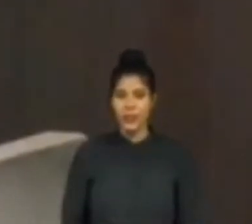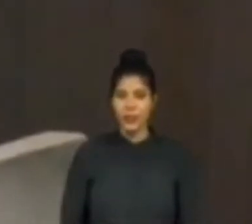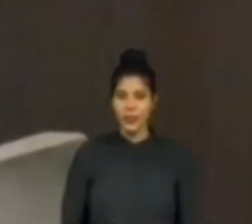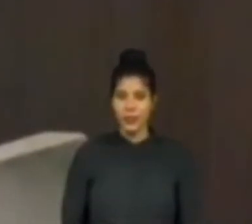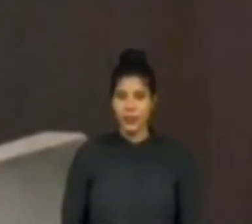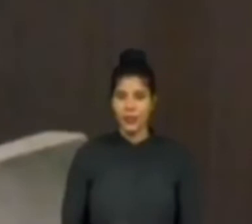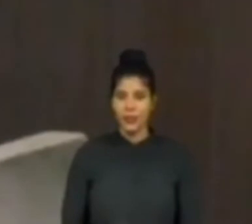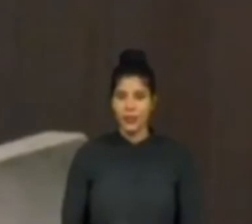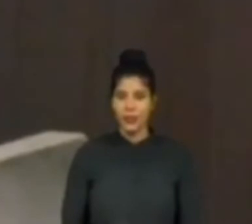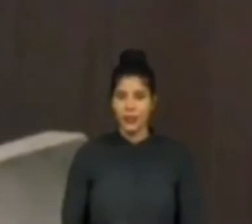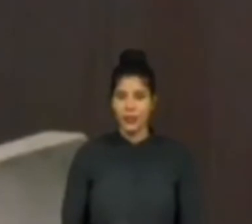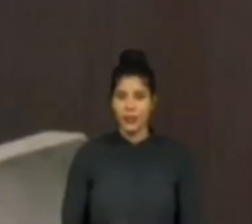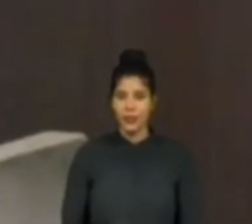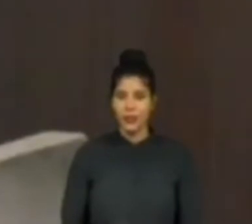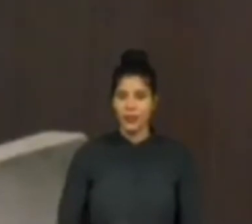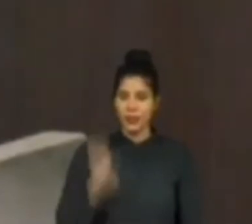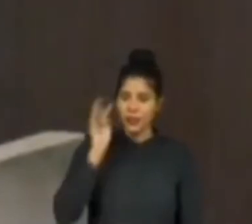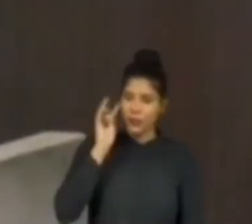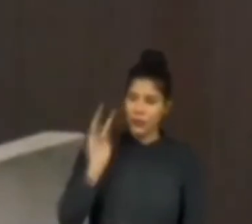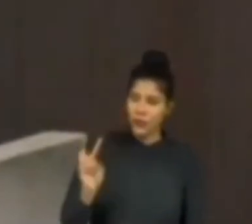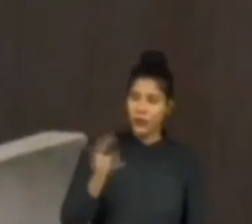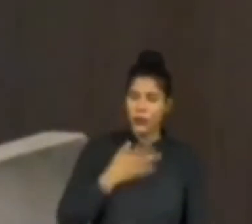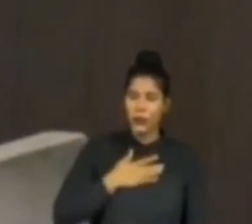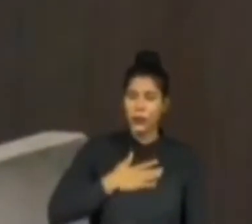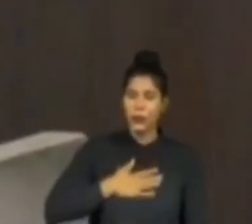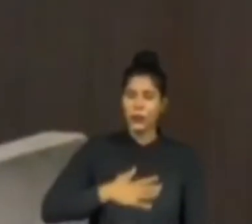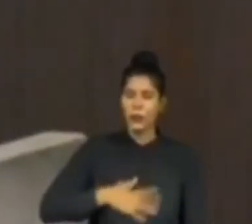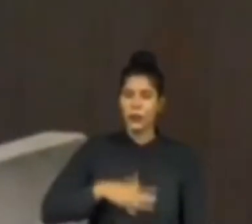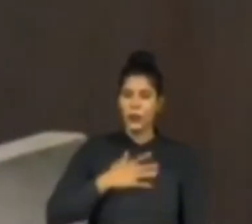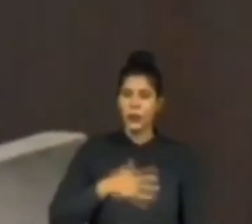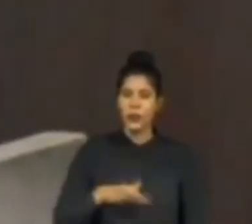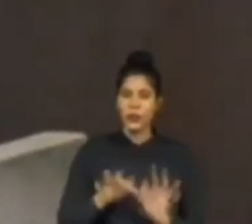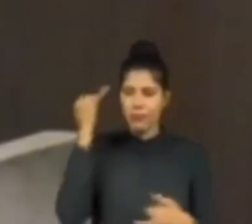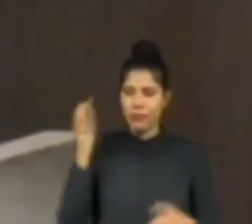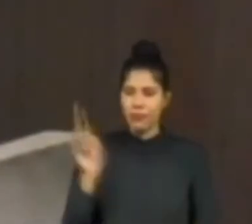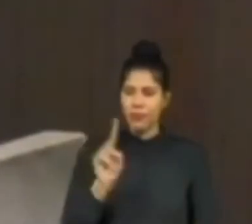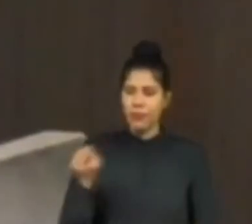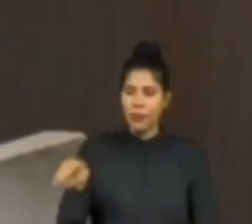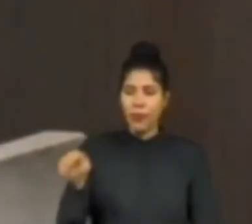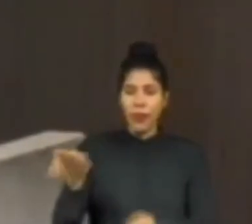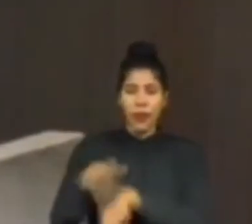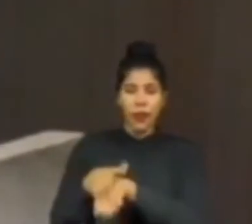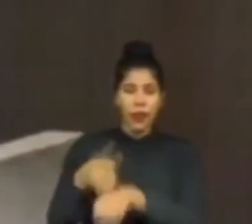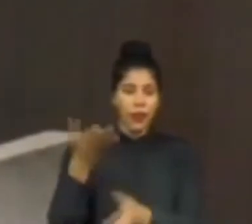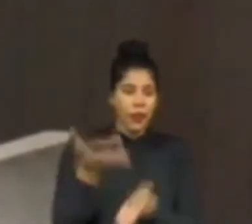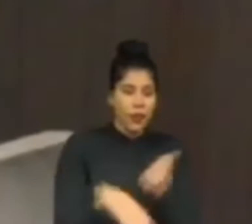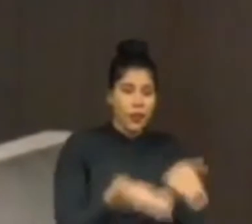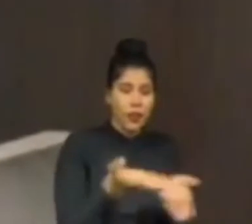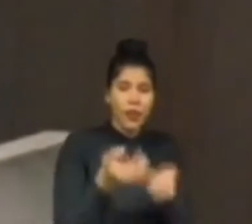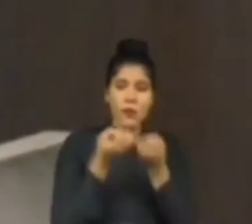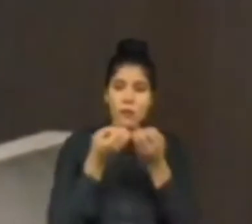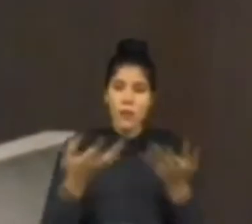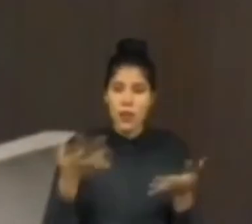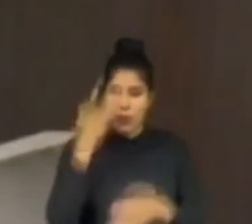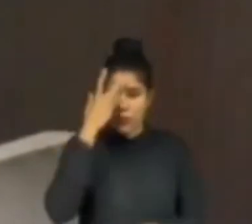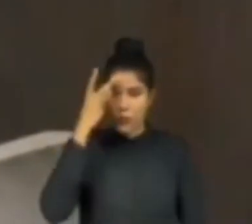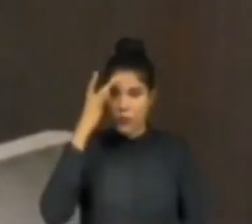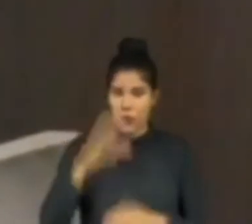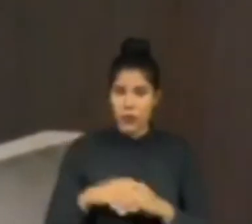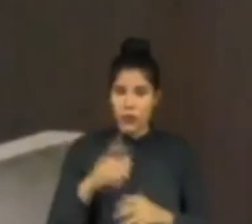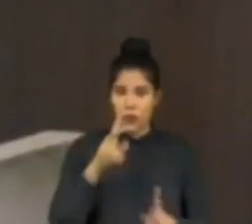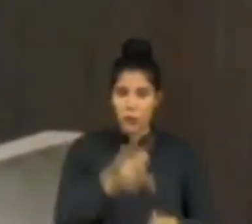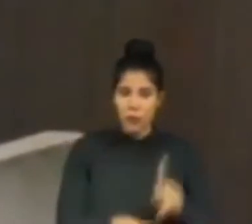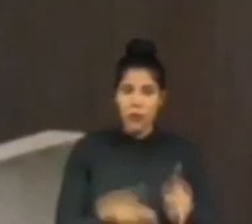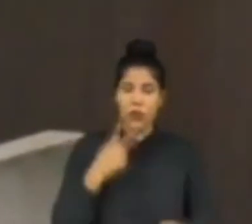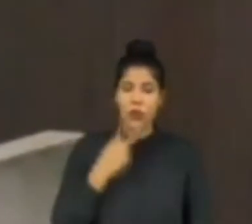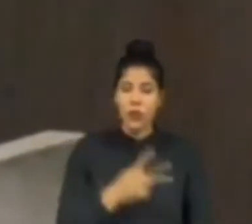E vi a simplicidade com que as coisas estão acontecendo. Então eu disse, ela é maravilhosa.